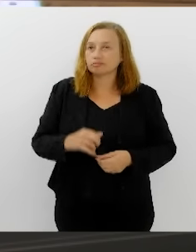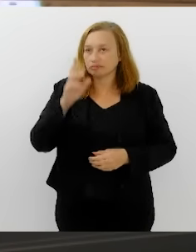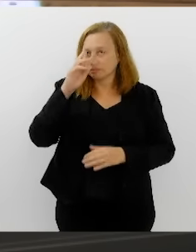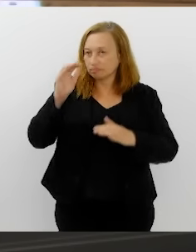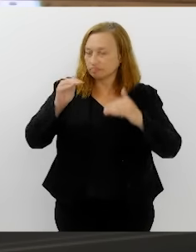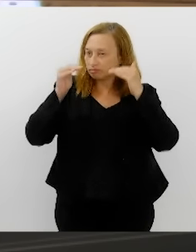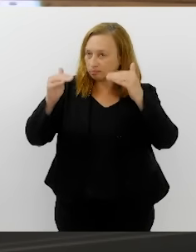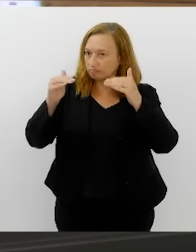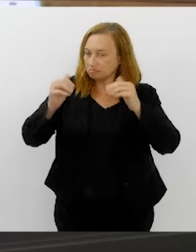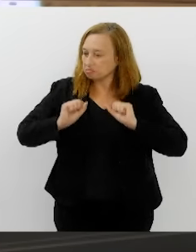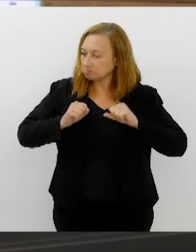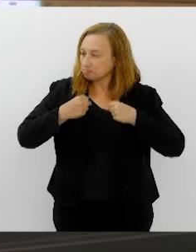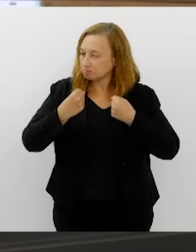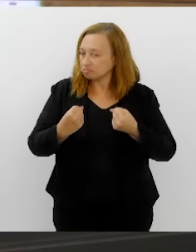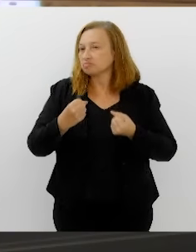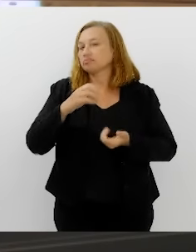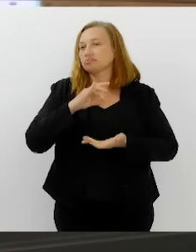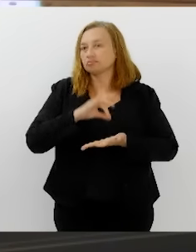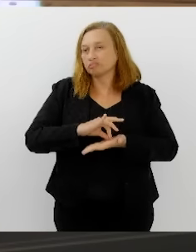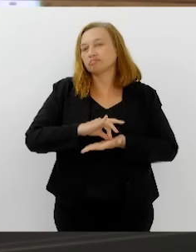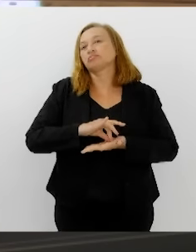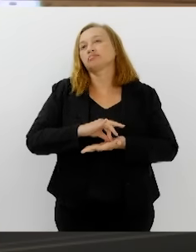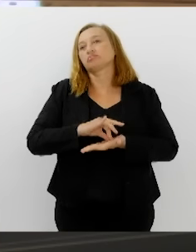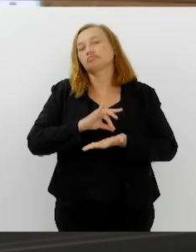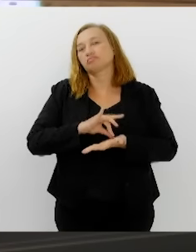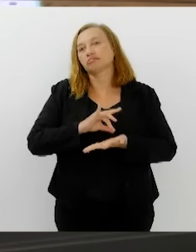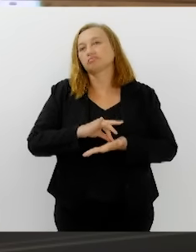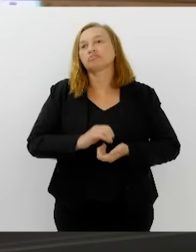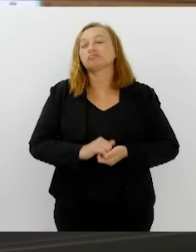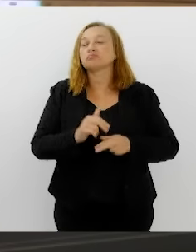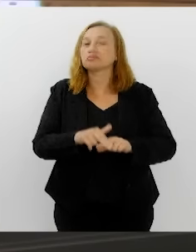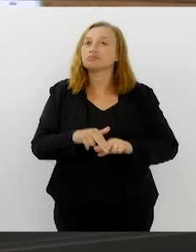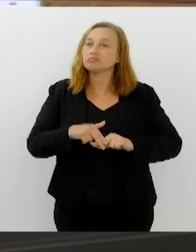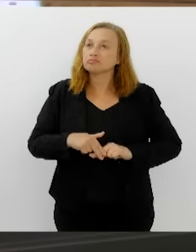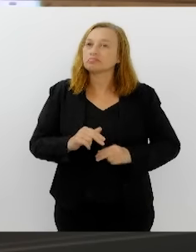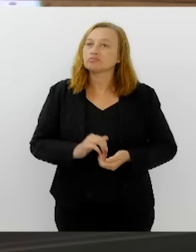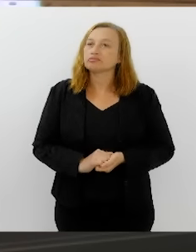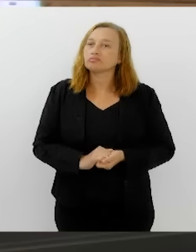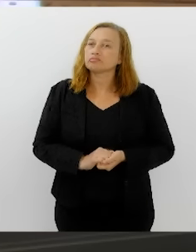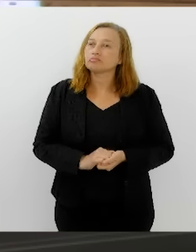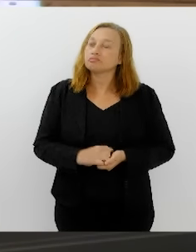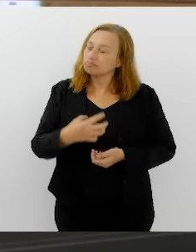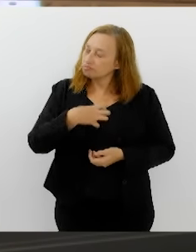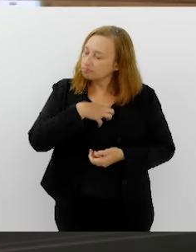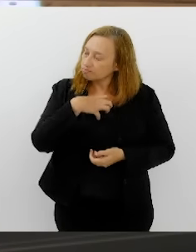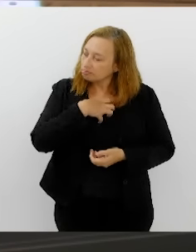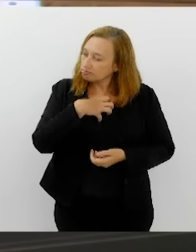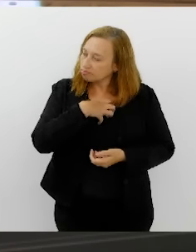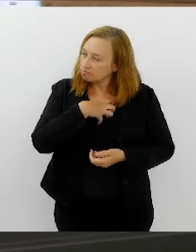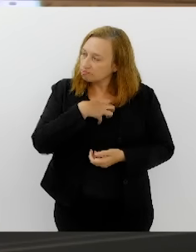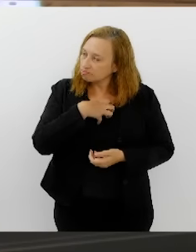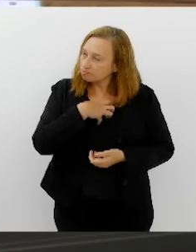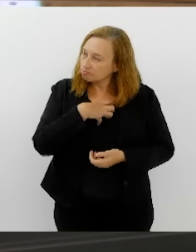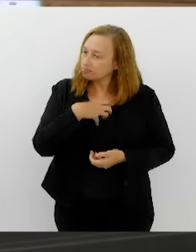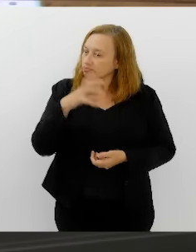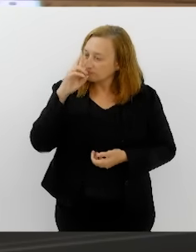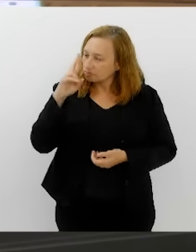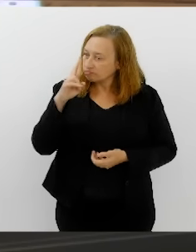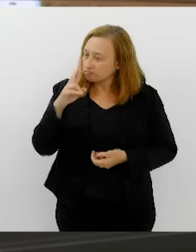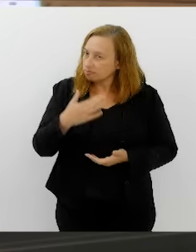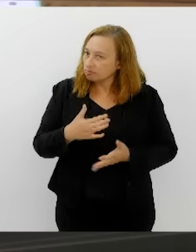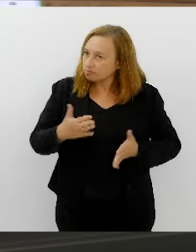um defensor da verdade. E por isso, esse sentimento que fez Vossa Excelência iniciar o